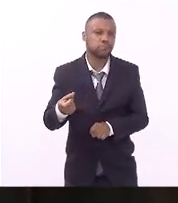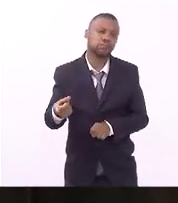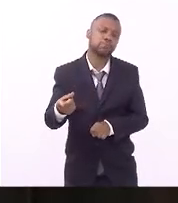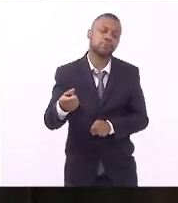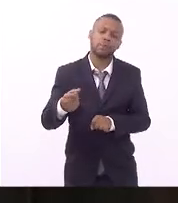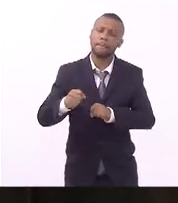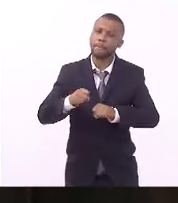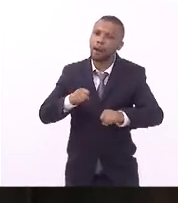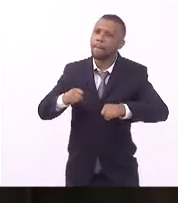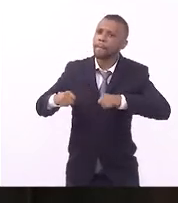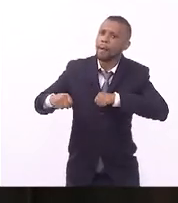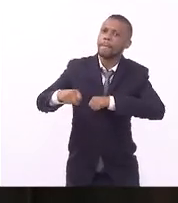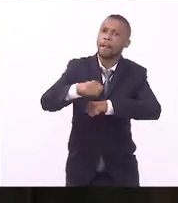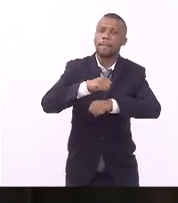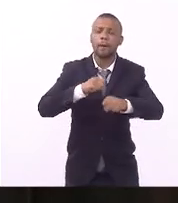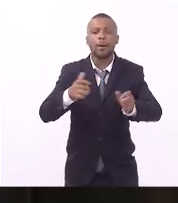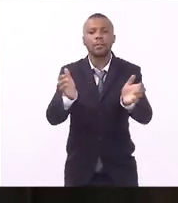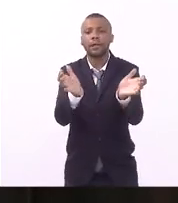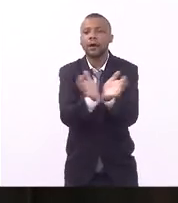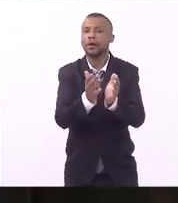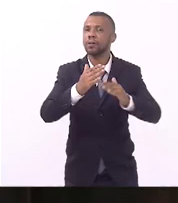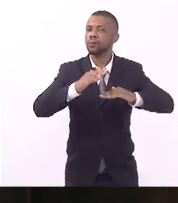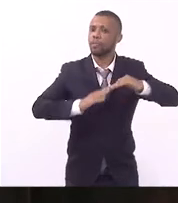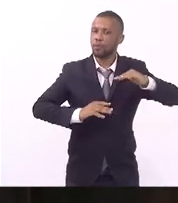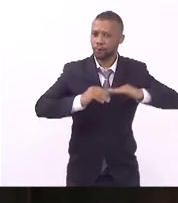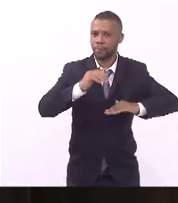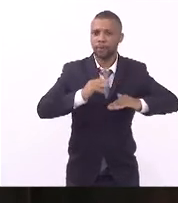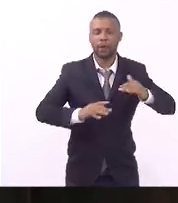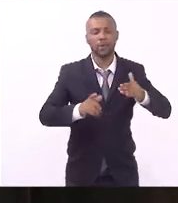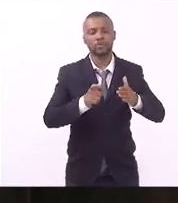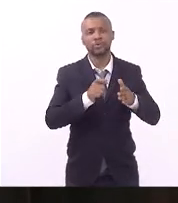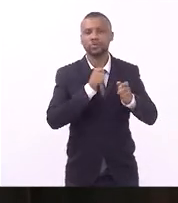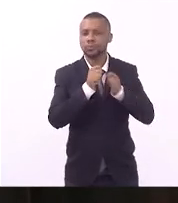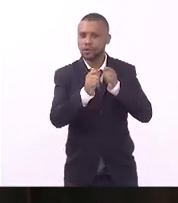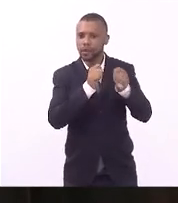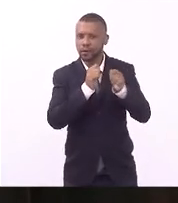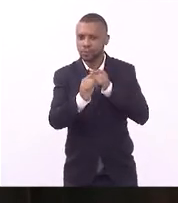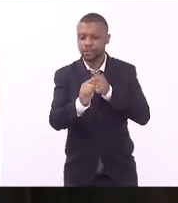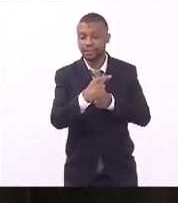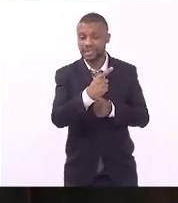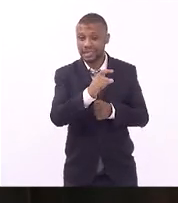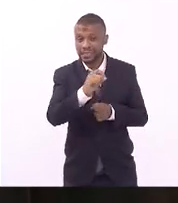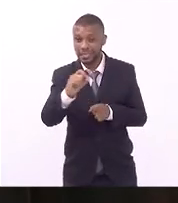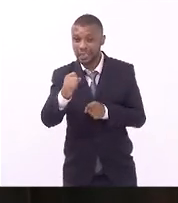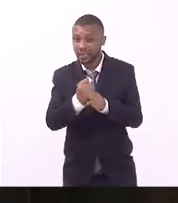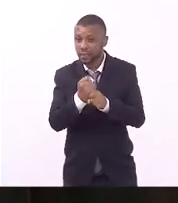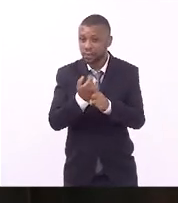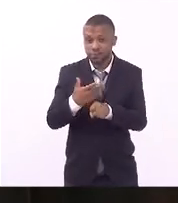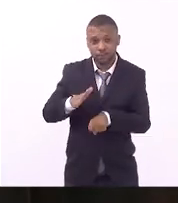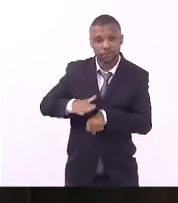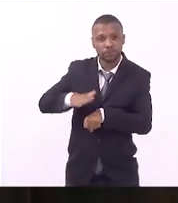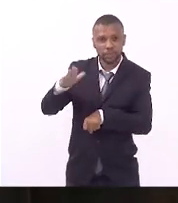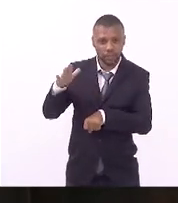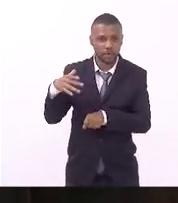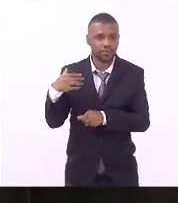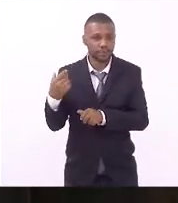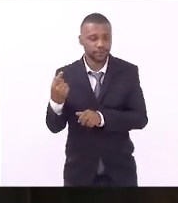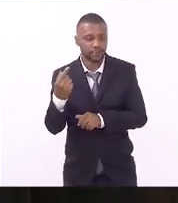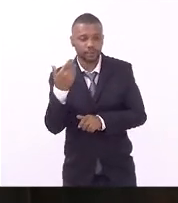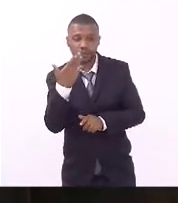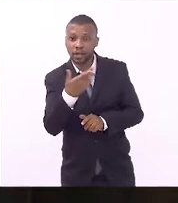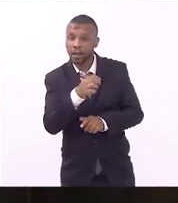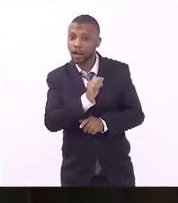as lutas dos jornalistas. Isso já tem mais de um século, né? A ABI nasceu, inclusive, com o